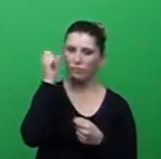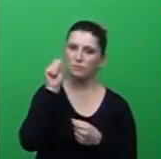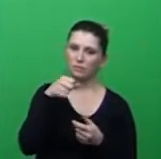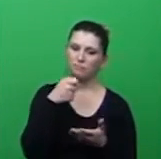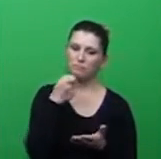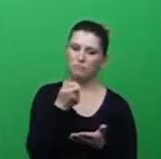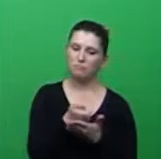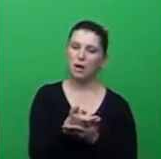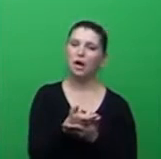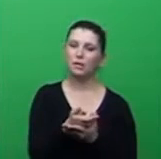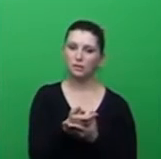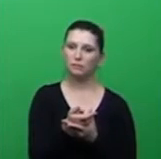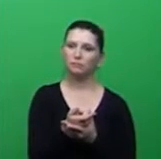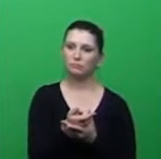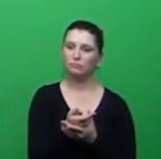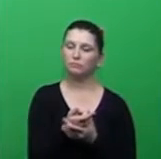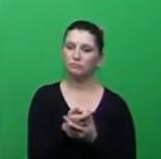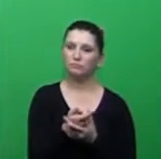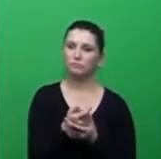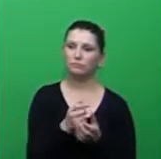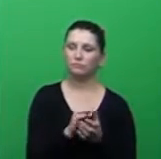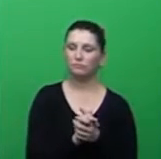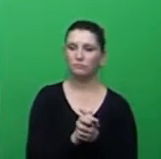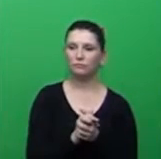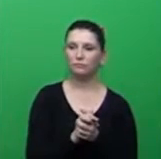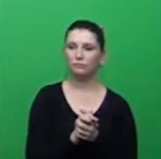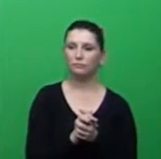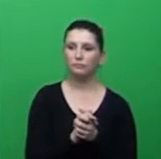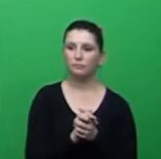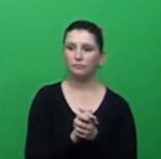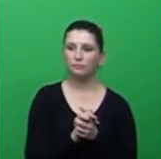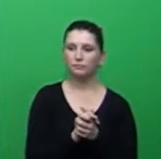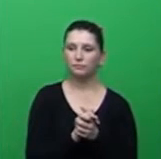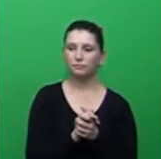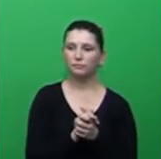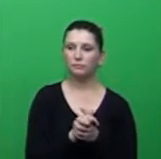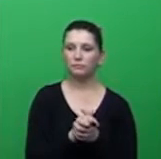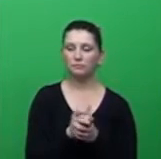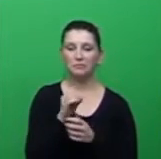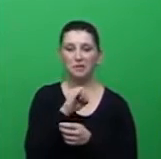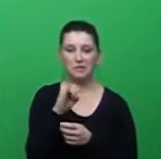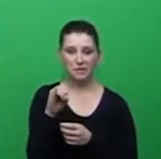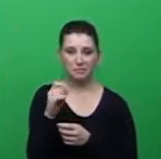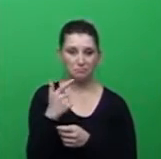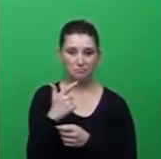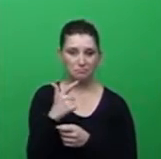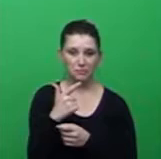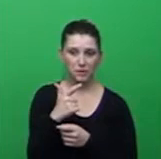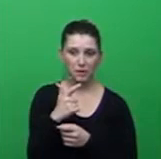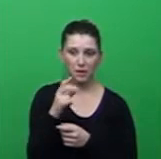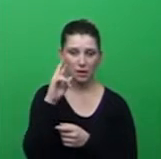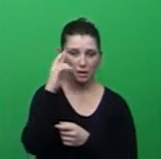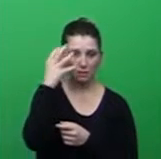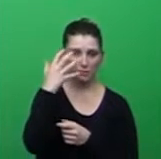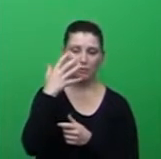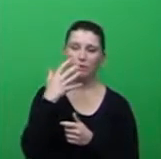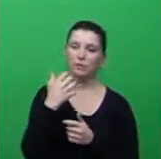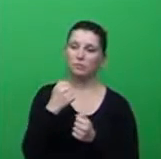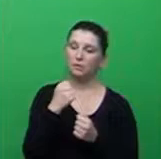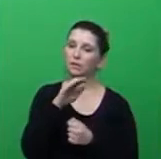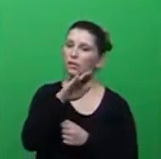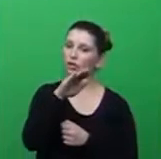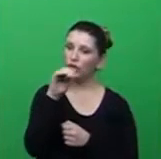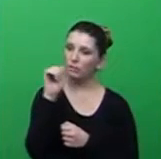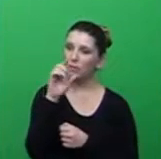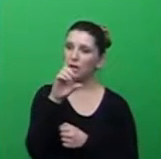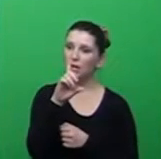informações que devem chegar até nós, vereador, é como você falou, se não resolver, acho que tem que chamar o